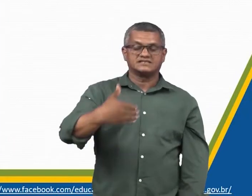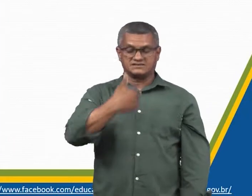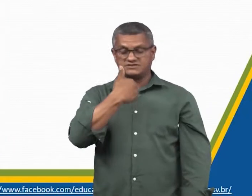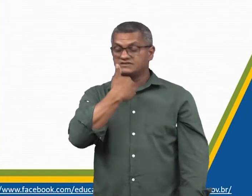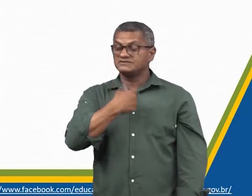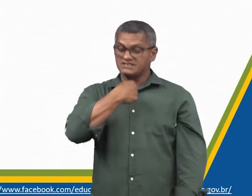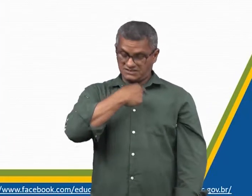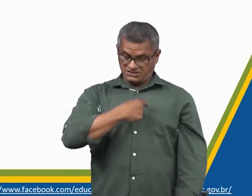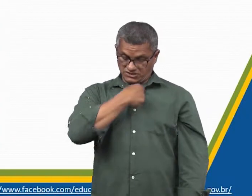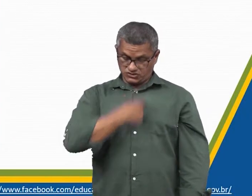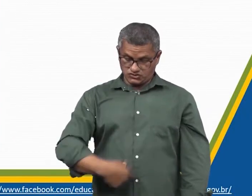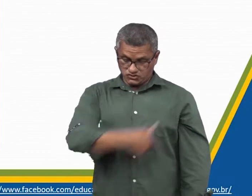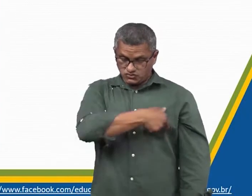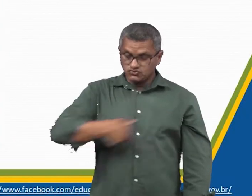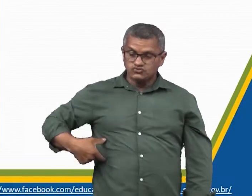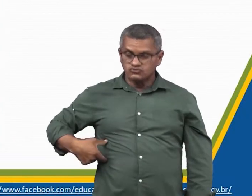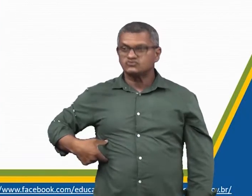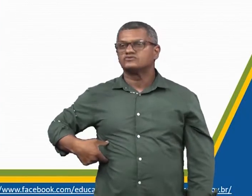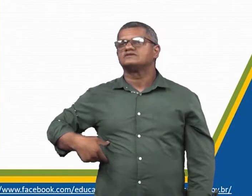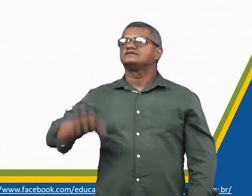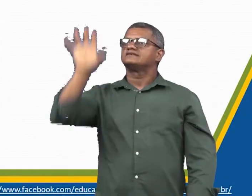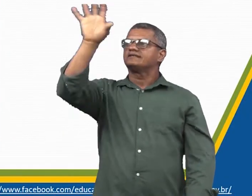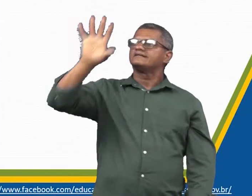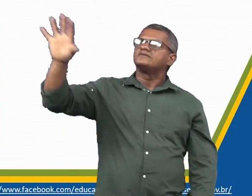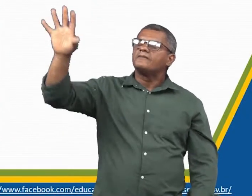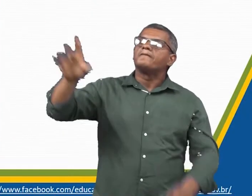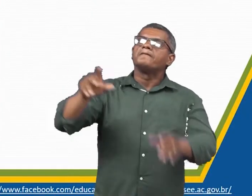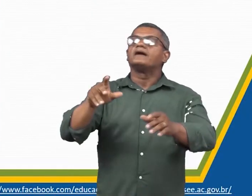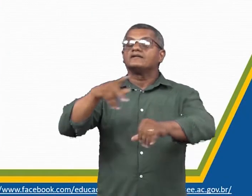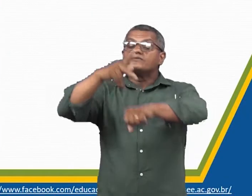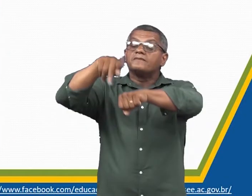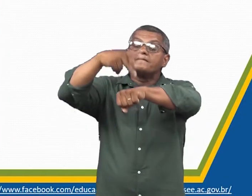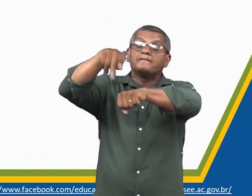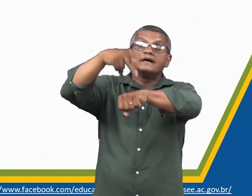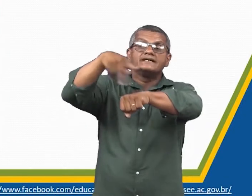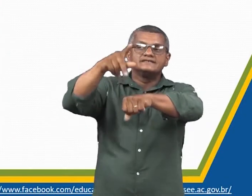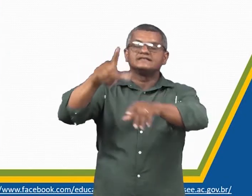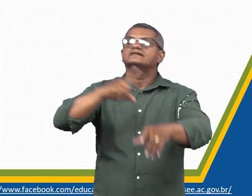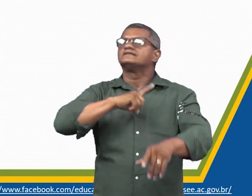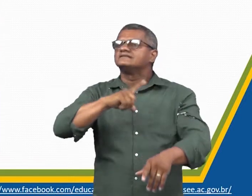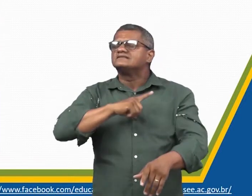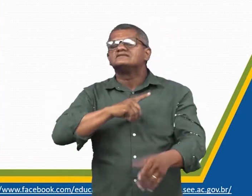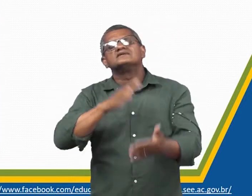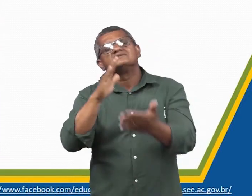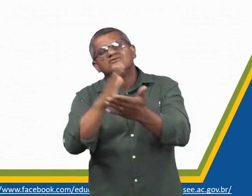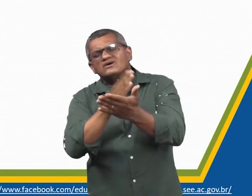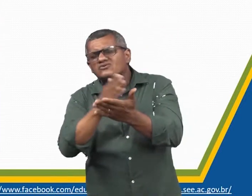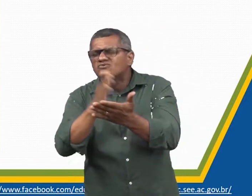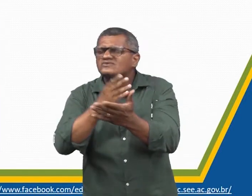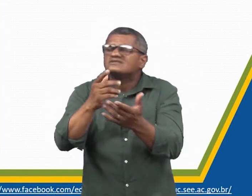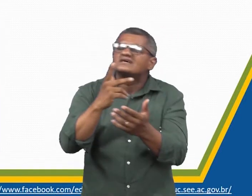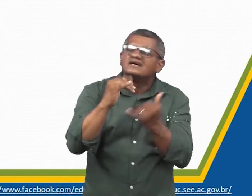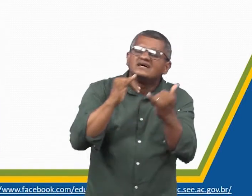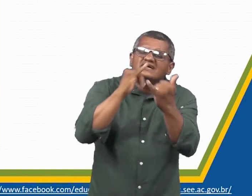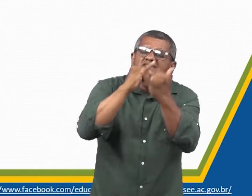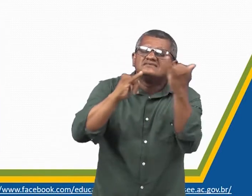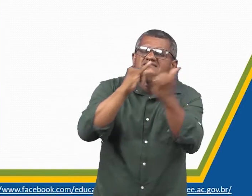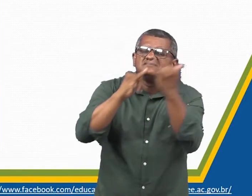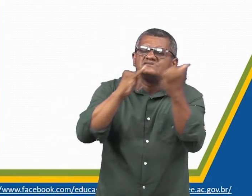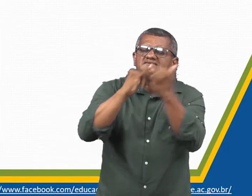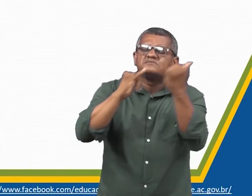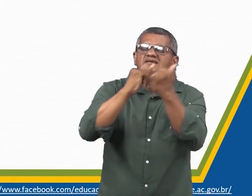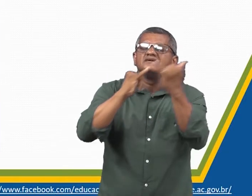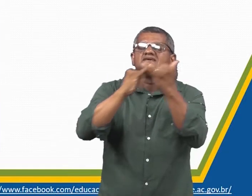Suíça, denominado aí de cantões da Suíça, que seriam alguns distritos, cidades